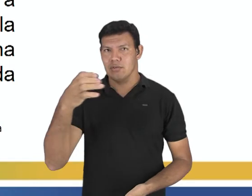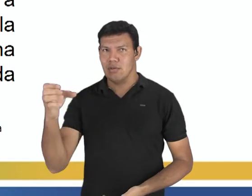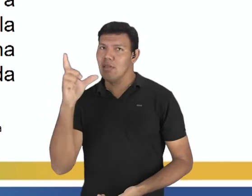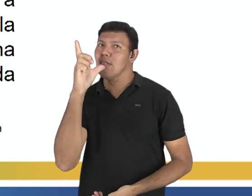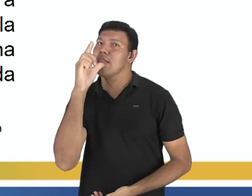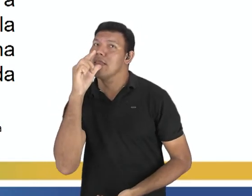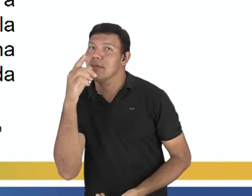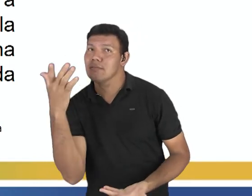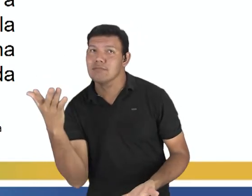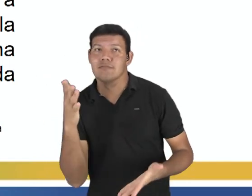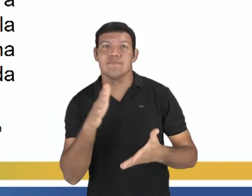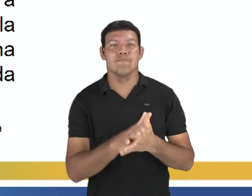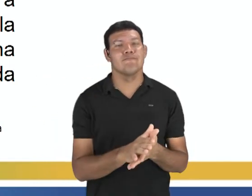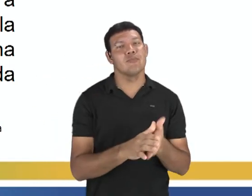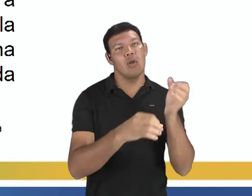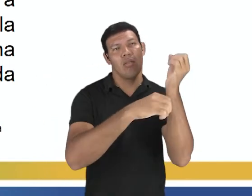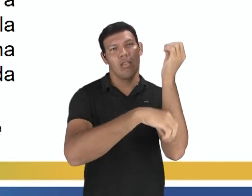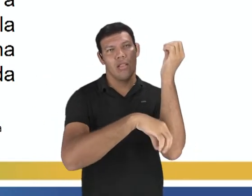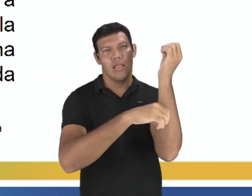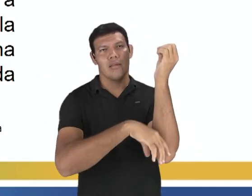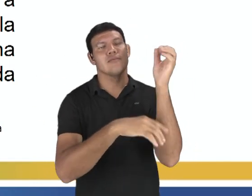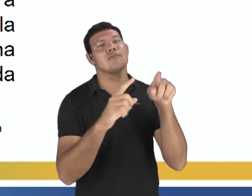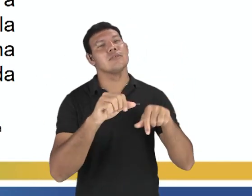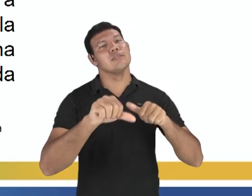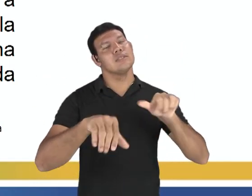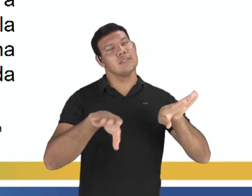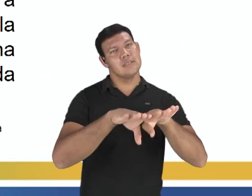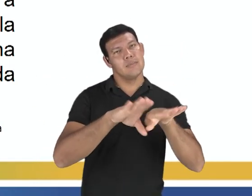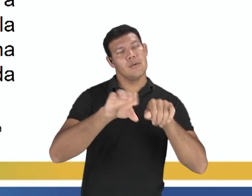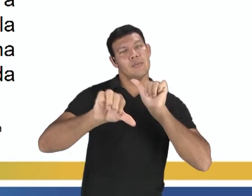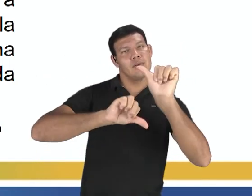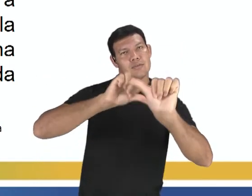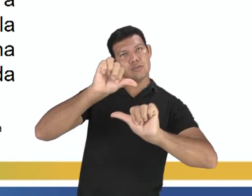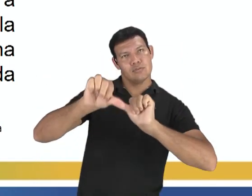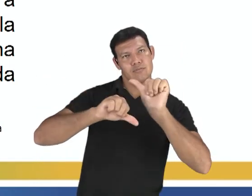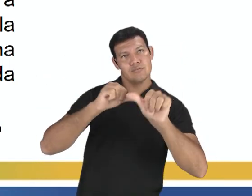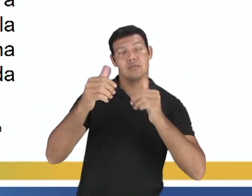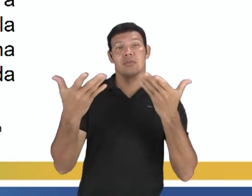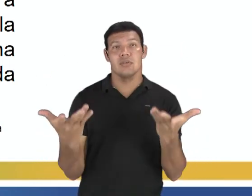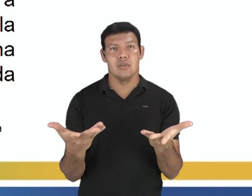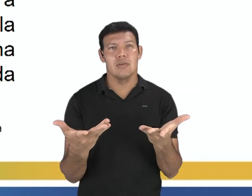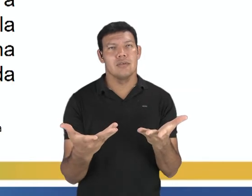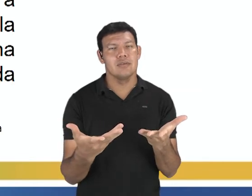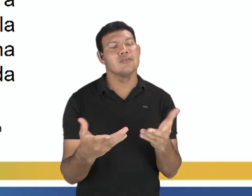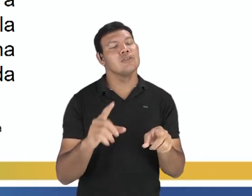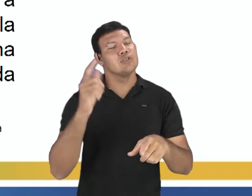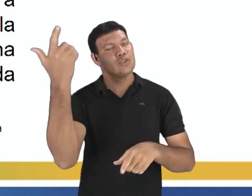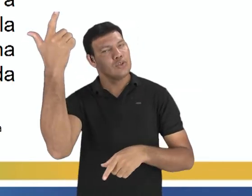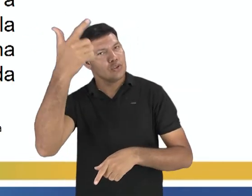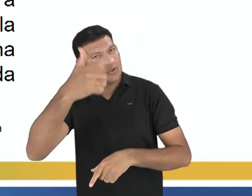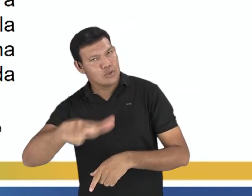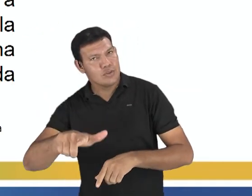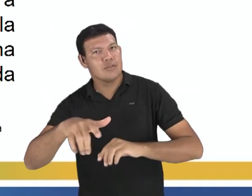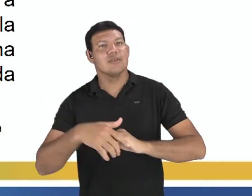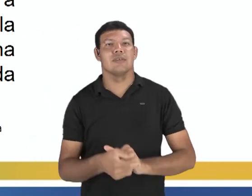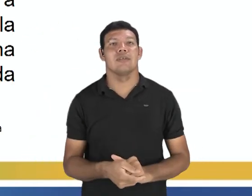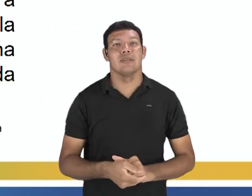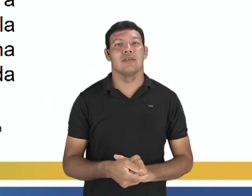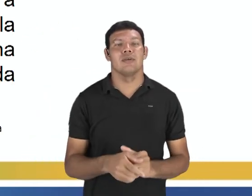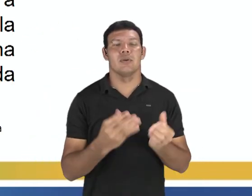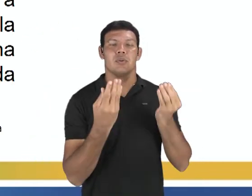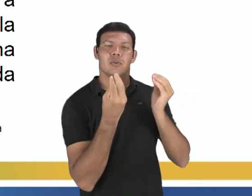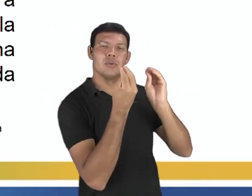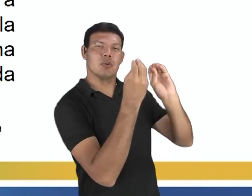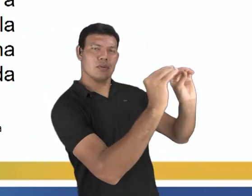ela. Daí, ela faz xixi e eu troco a fralda dela. Então, eu ponho a Guilhermina dentro